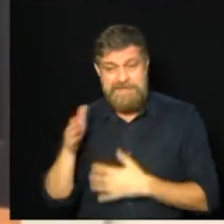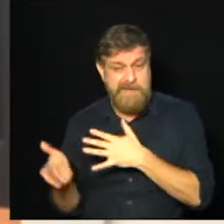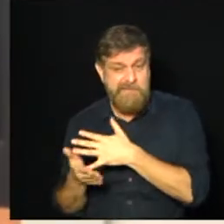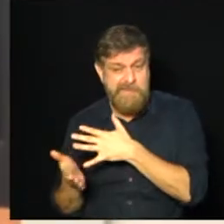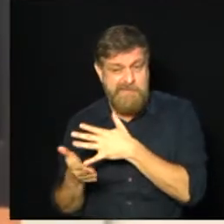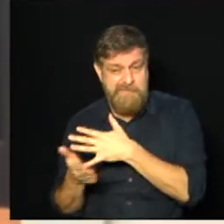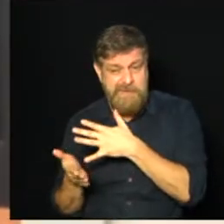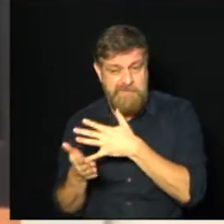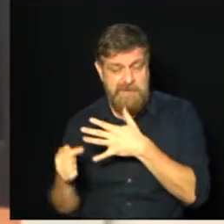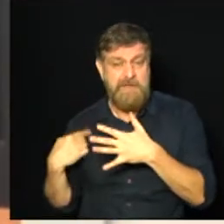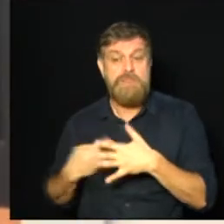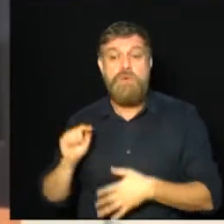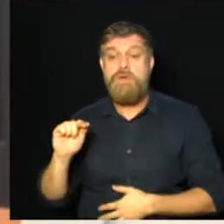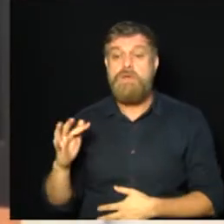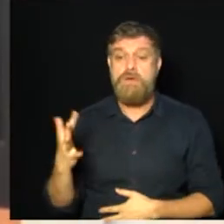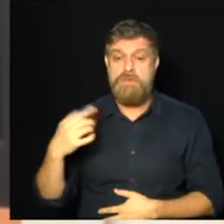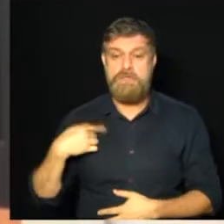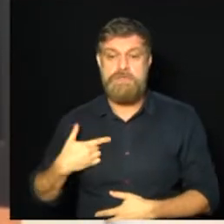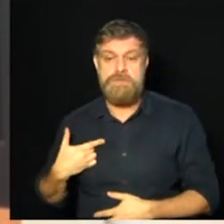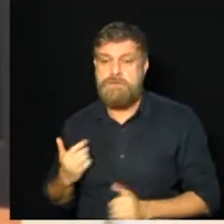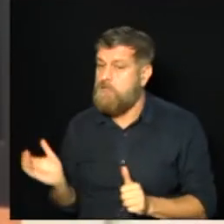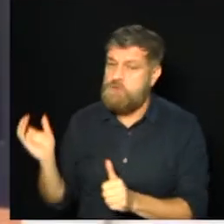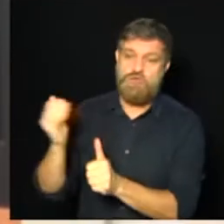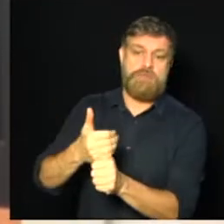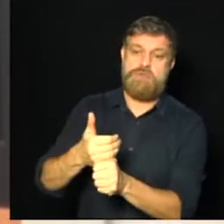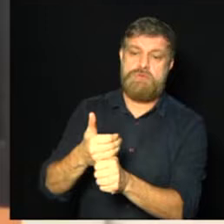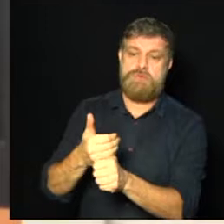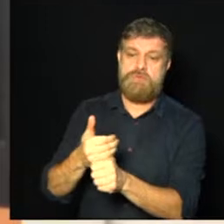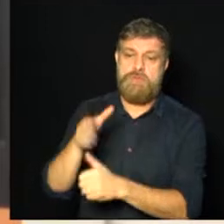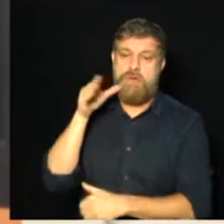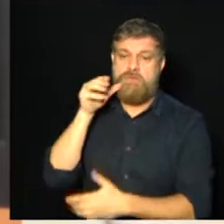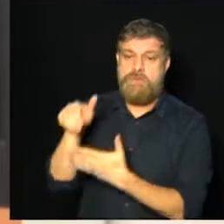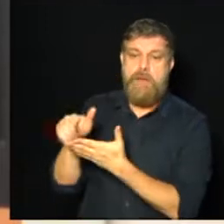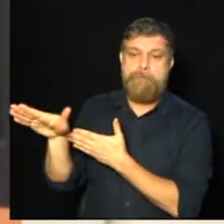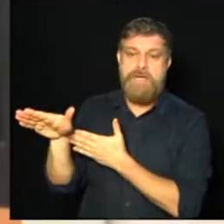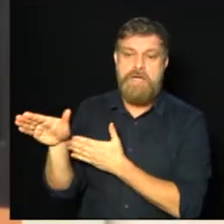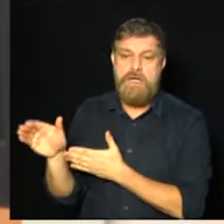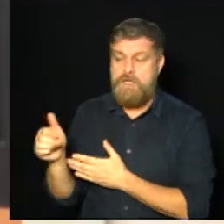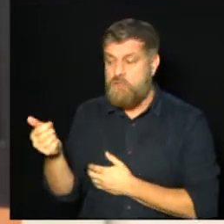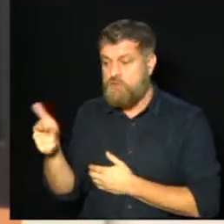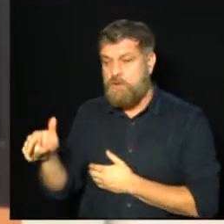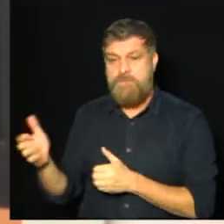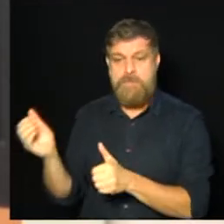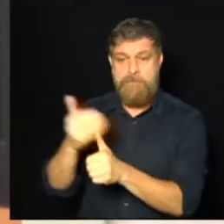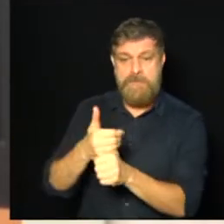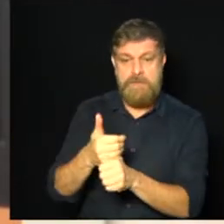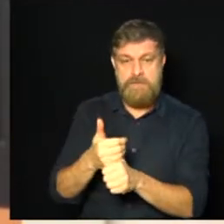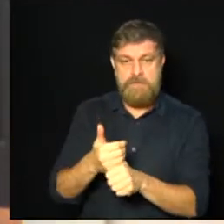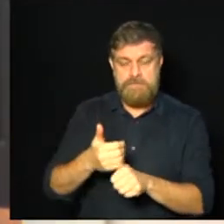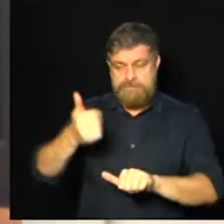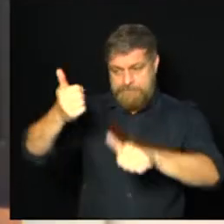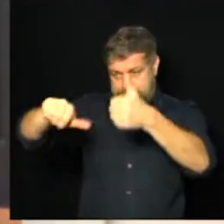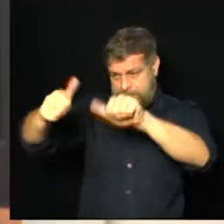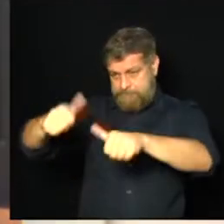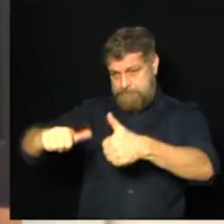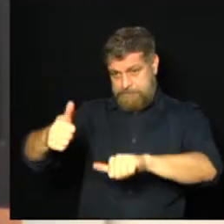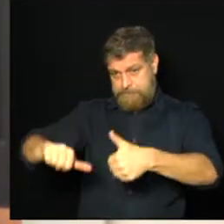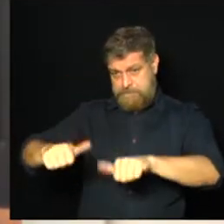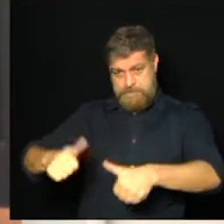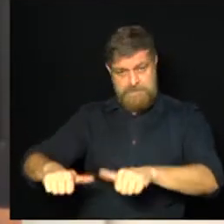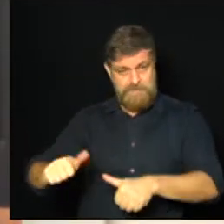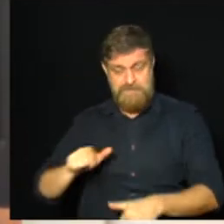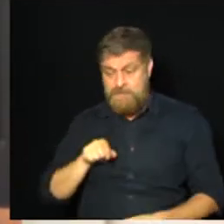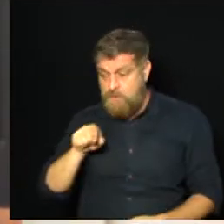mínima que a gente exige, a gente troca esse profissional. E esses instrumentos de aferição do serviço não medem só quanto